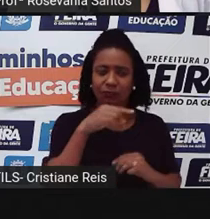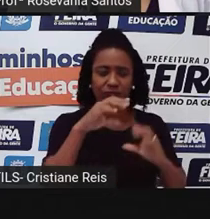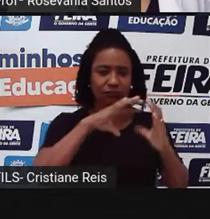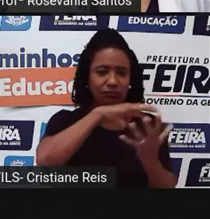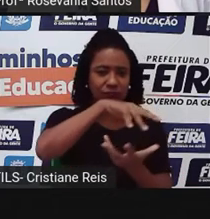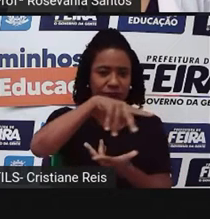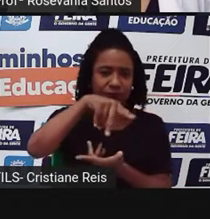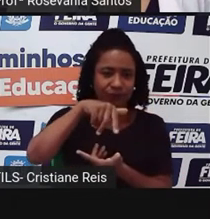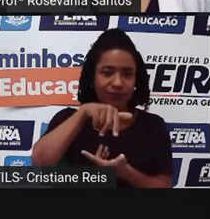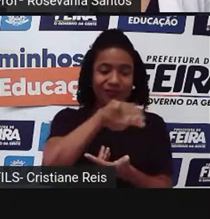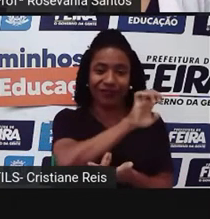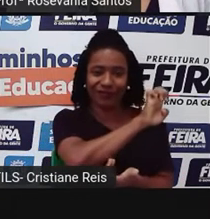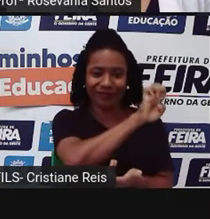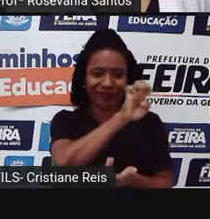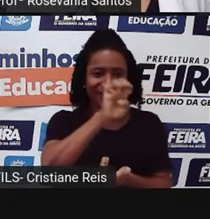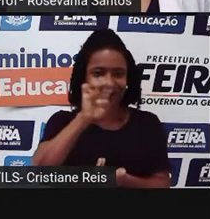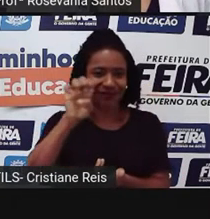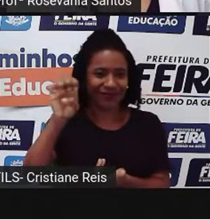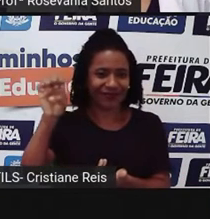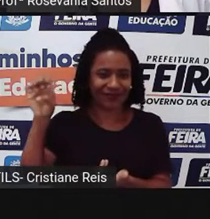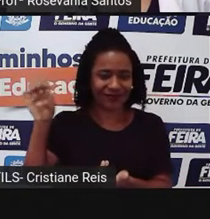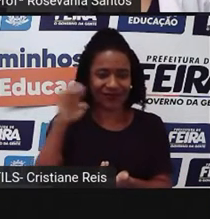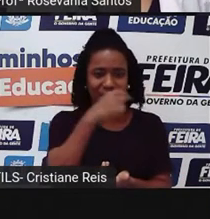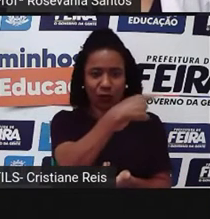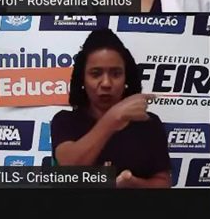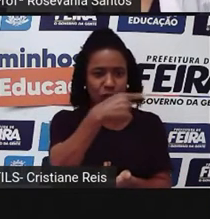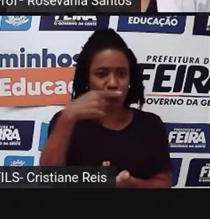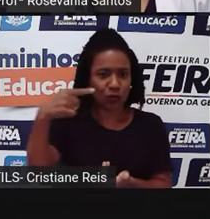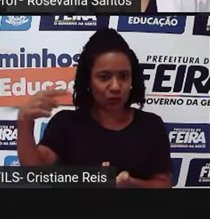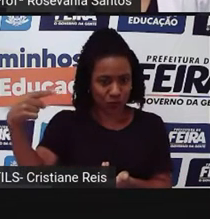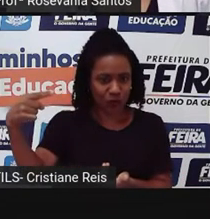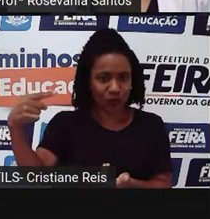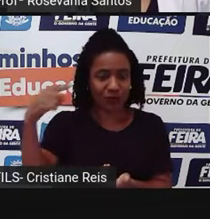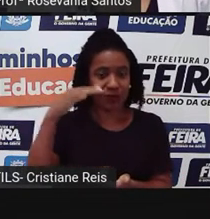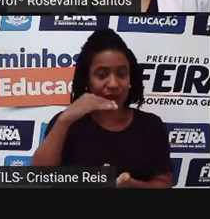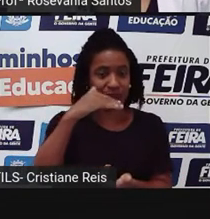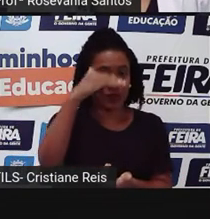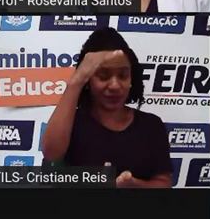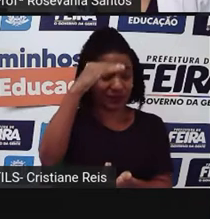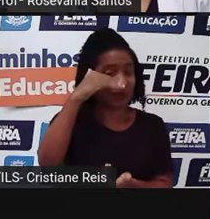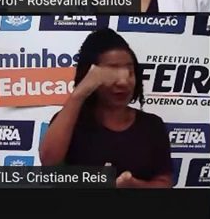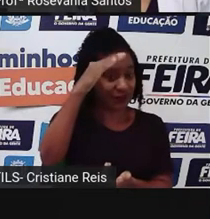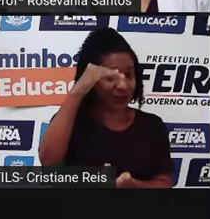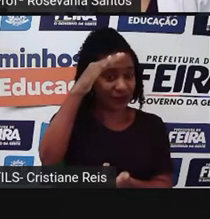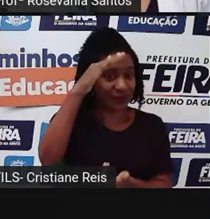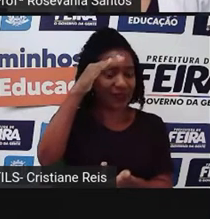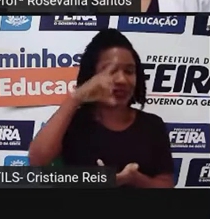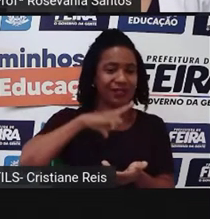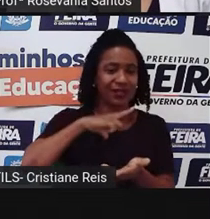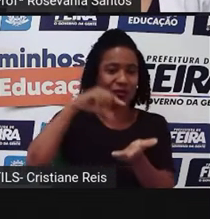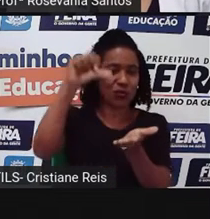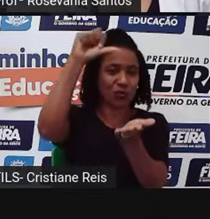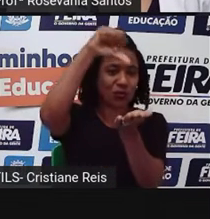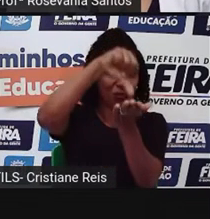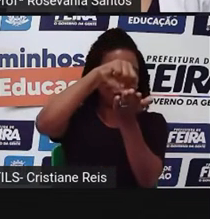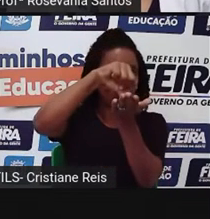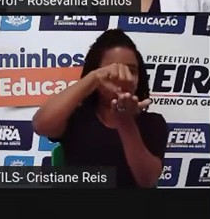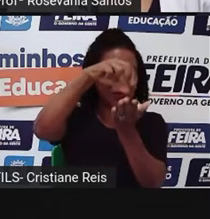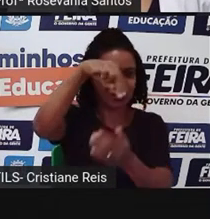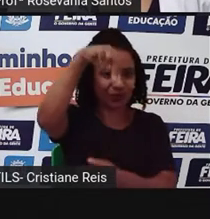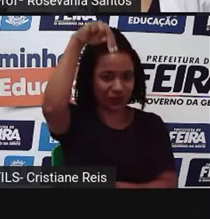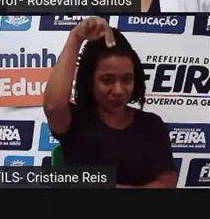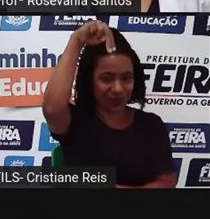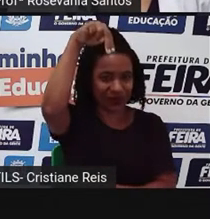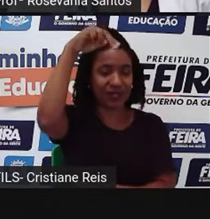linha do Equador, que a gente sabe que tudo que está acima, né, dessa linha do Equador é considerado hemisfério norte, tudo que está abaixo é